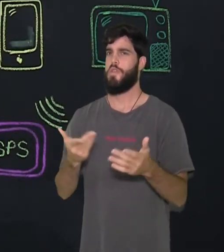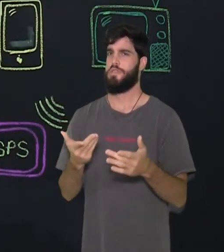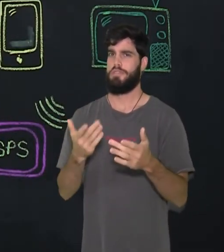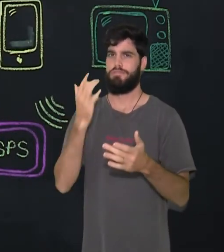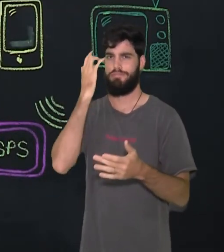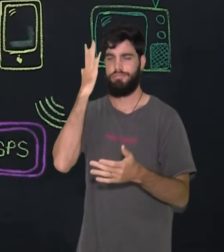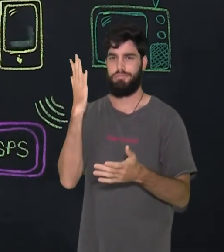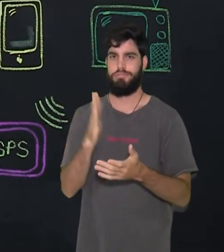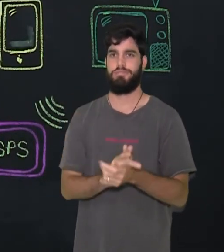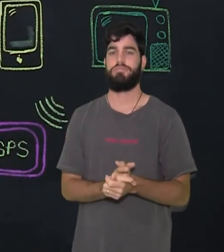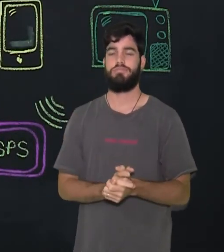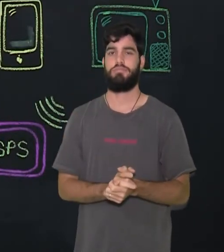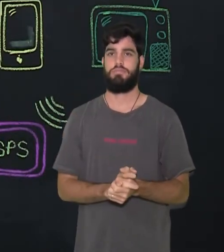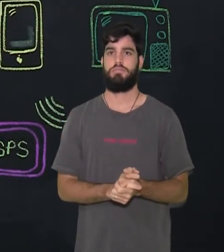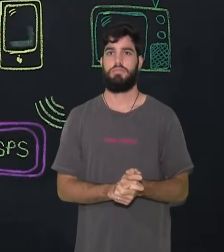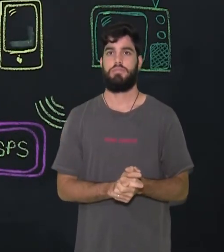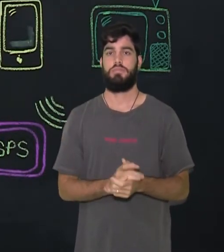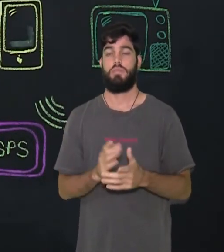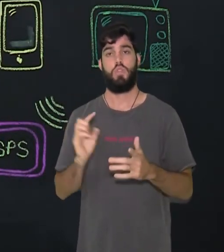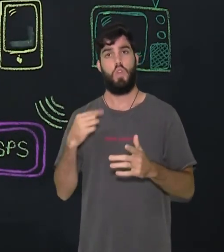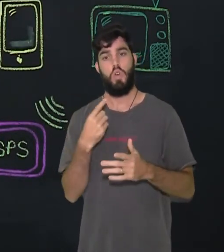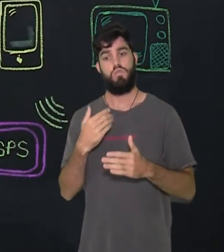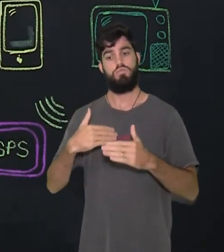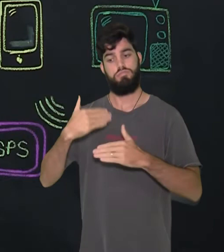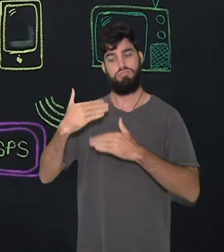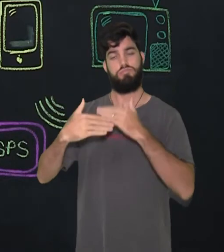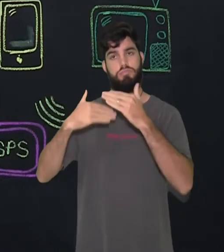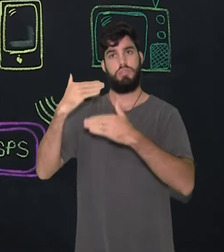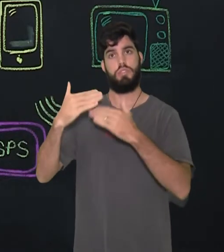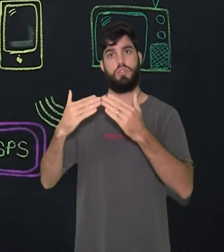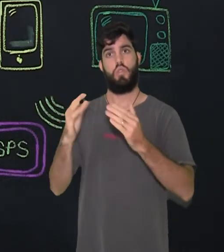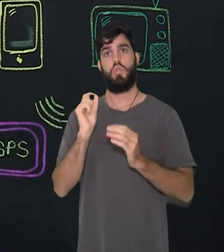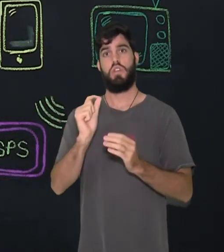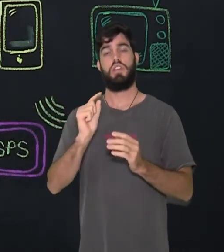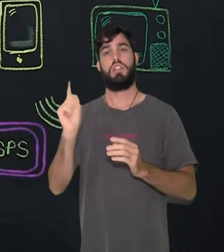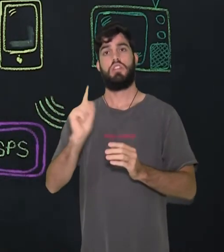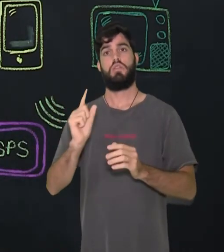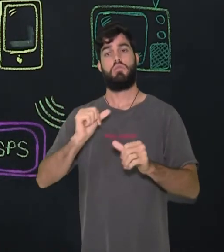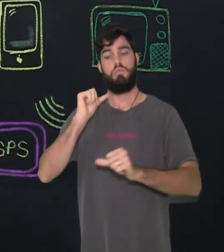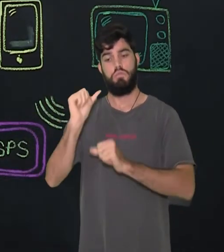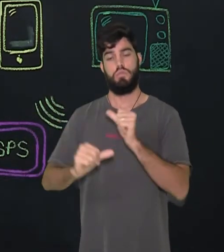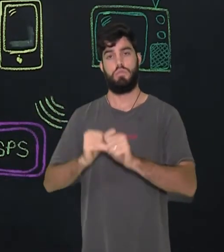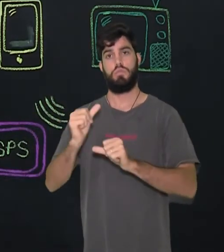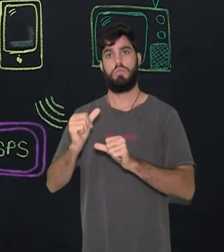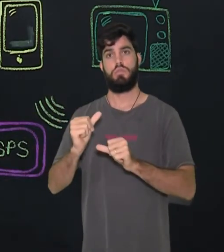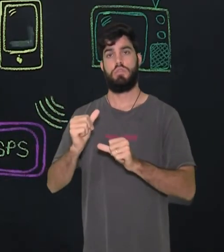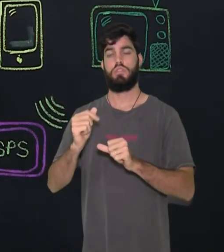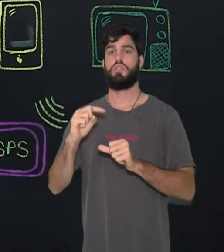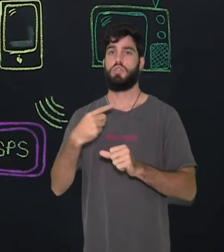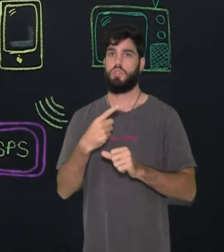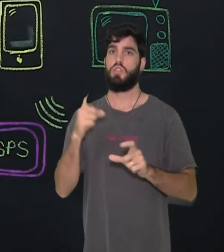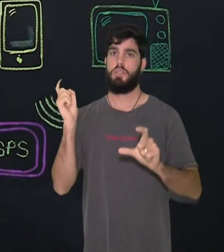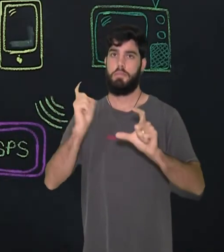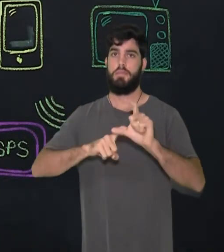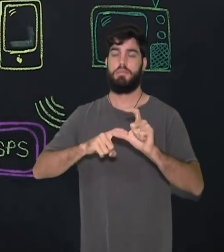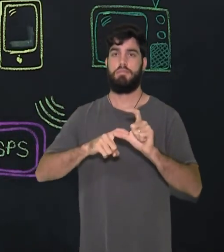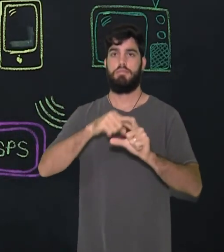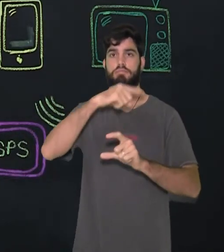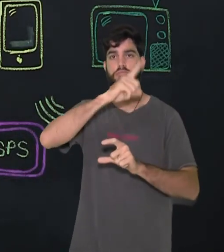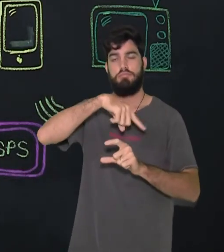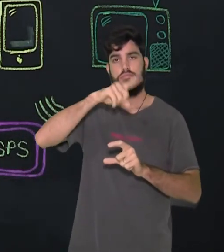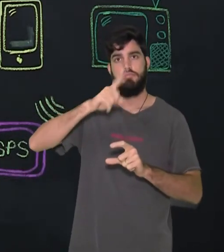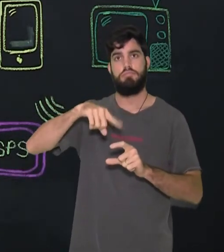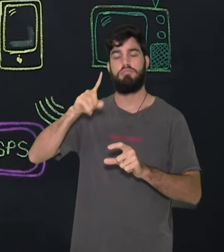Então a gente vai evoluindo, mas o que não mudou teoricamente ainda é que a gente depende dessas frequências aqui. E